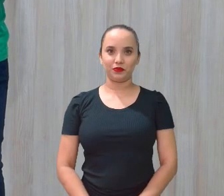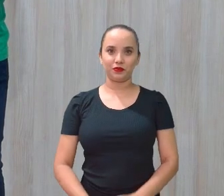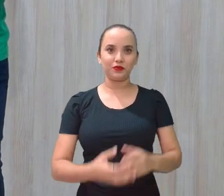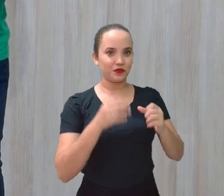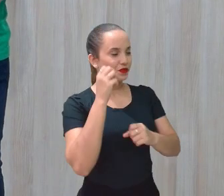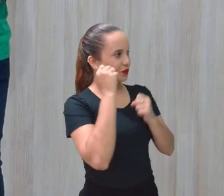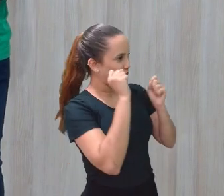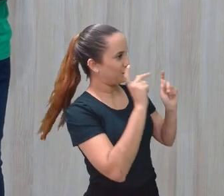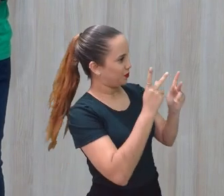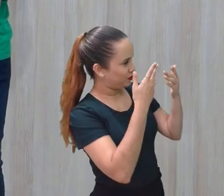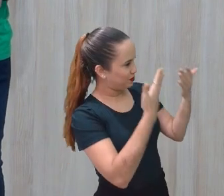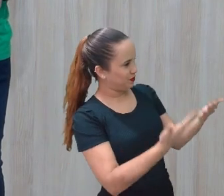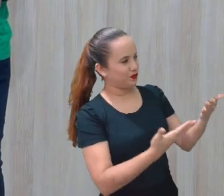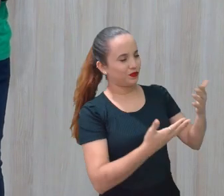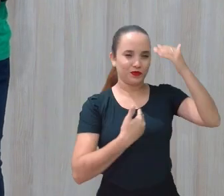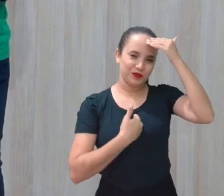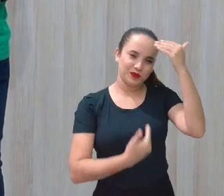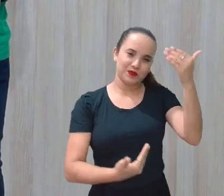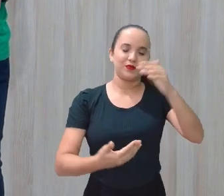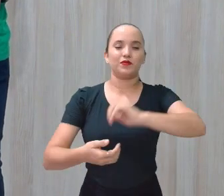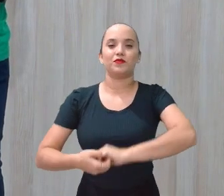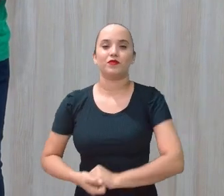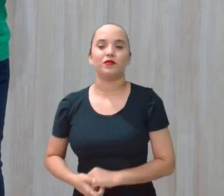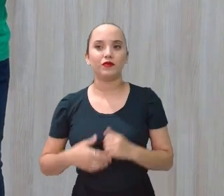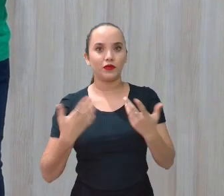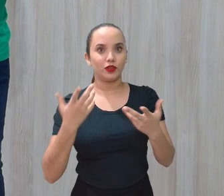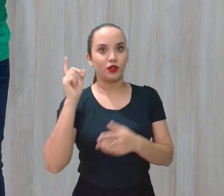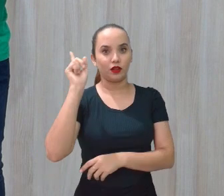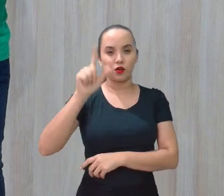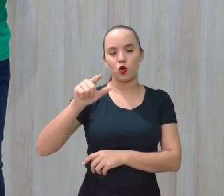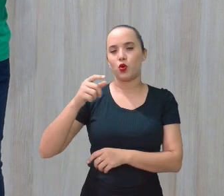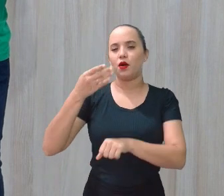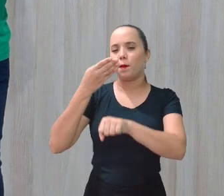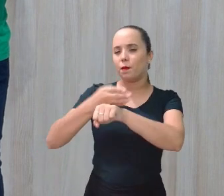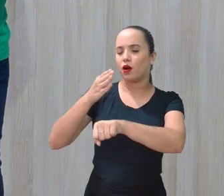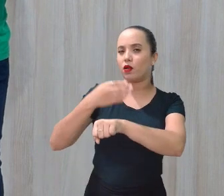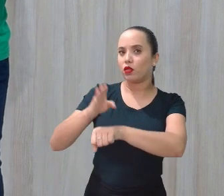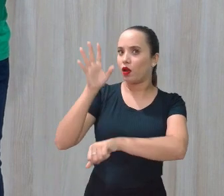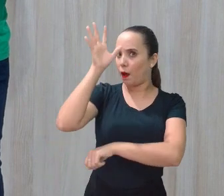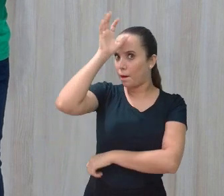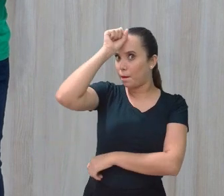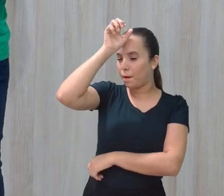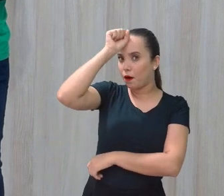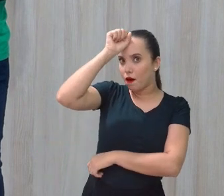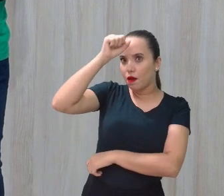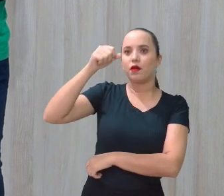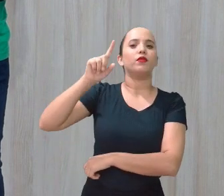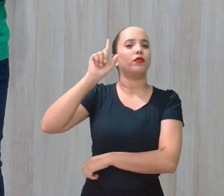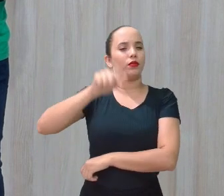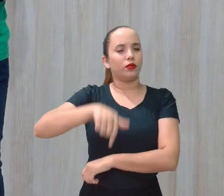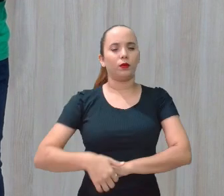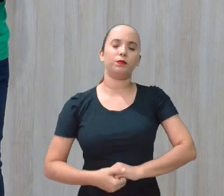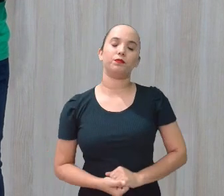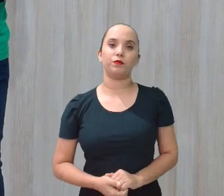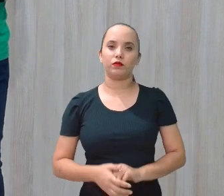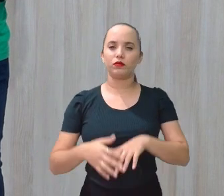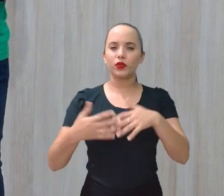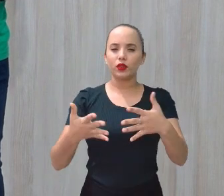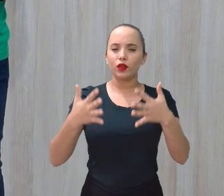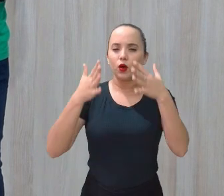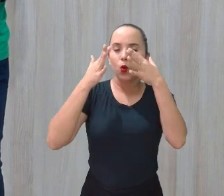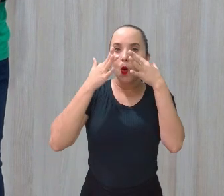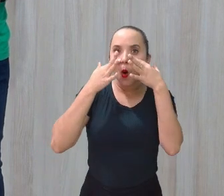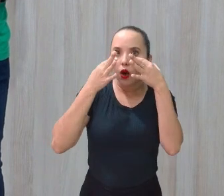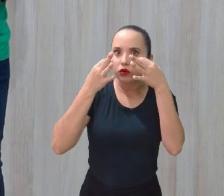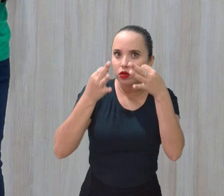Valeu, Carol. E é isso assim, colocar a mão na massa significa a gente aprender a técnica, né? Então, olha com bastante calma